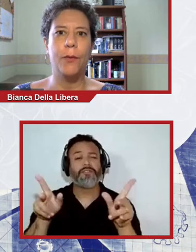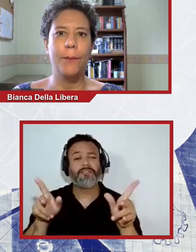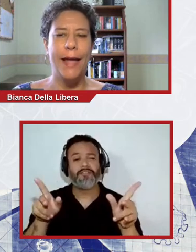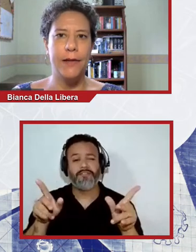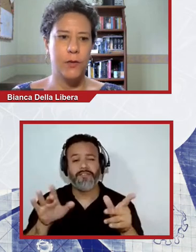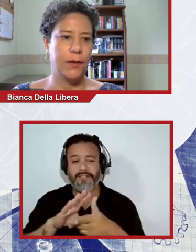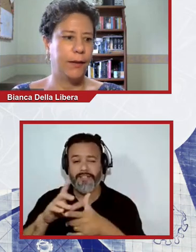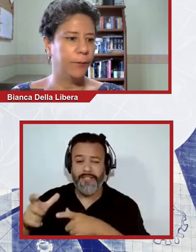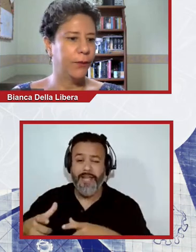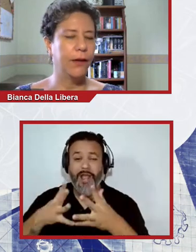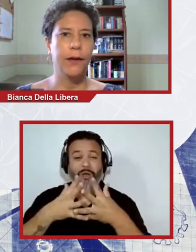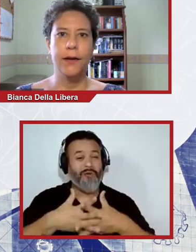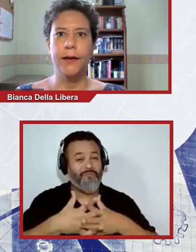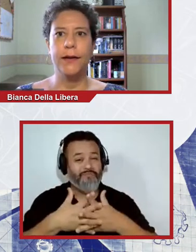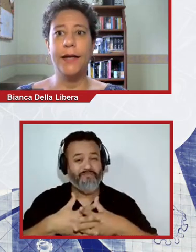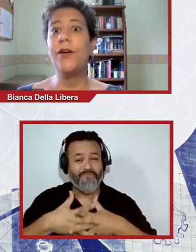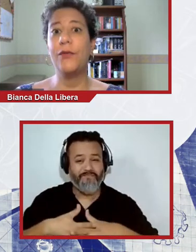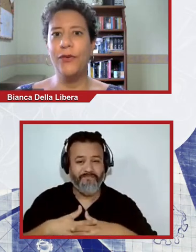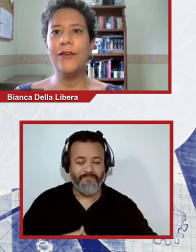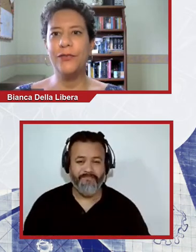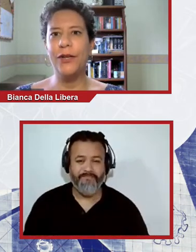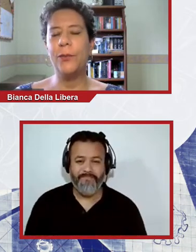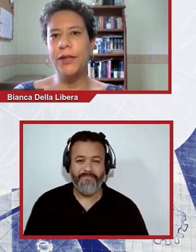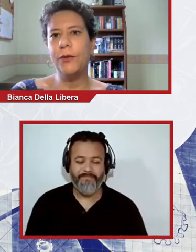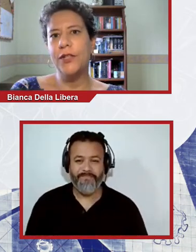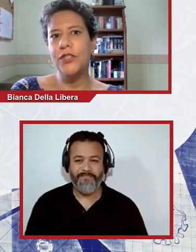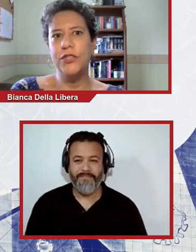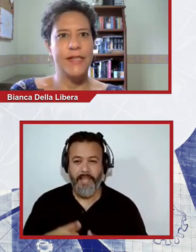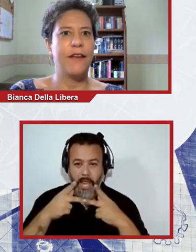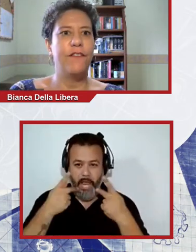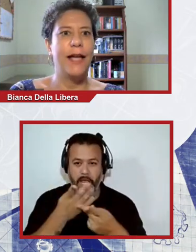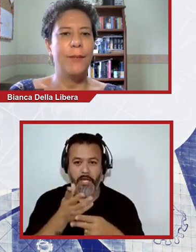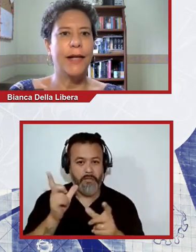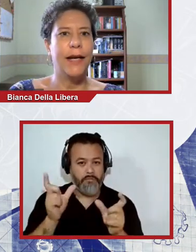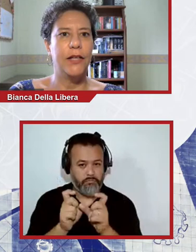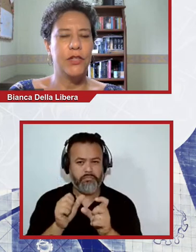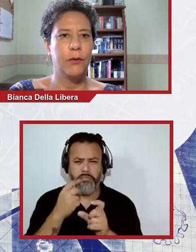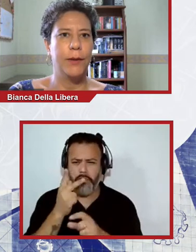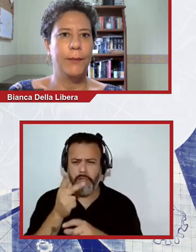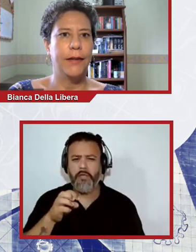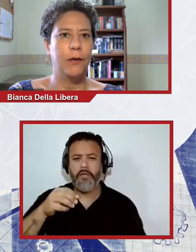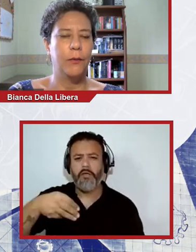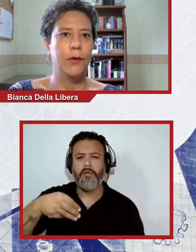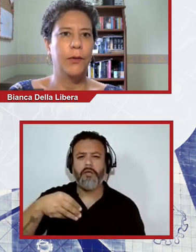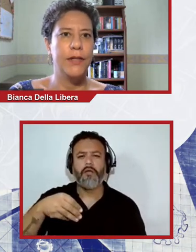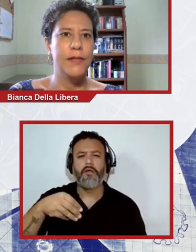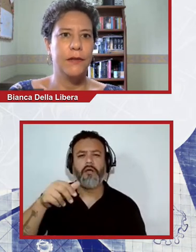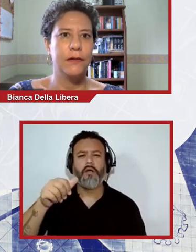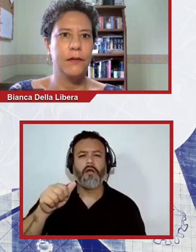é um campo bem complexo, né? E aí, fala um pouquinho pra gente, você quer falar, Margarete, quer complementar alguma coisa?